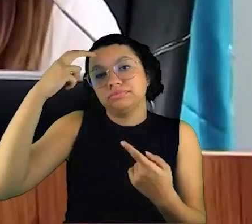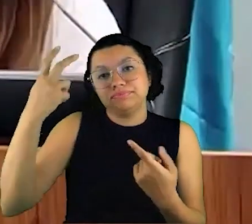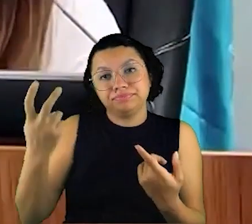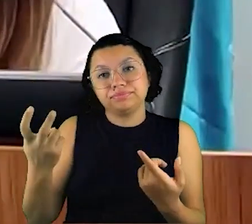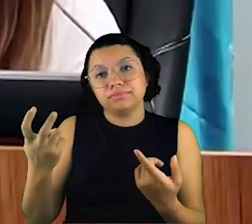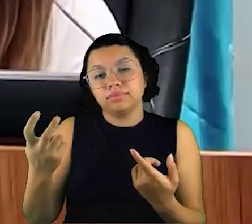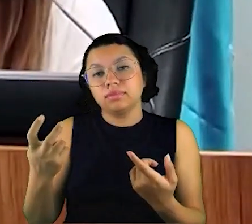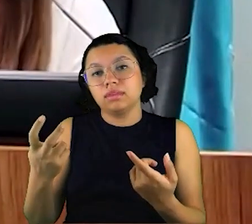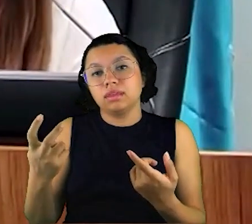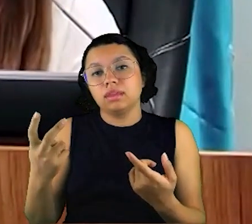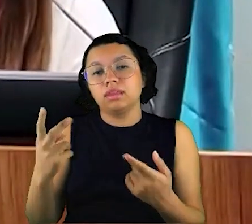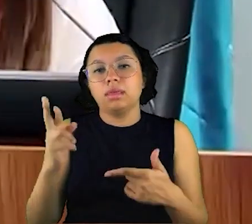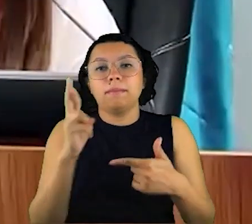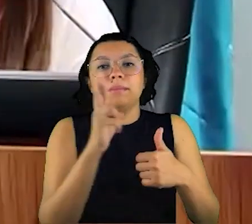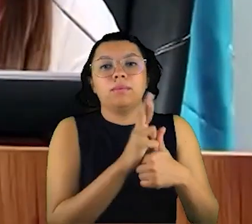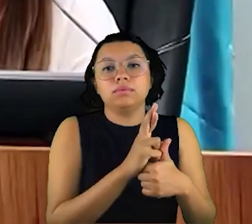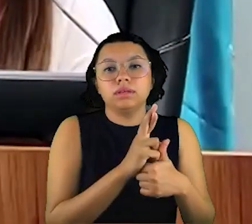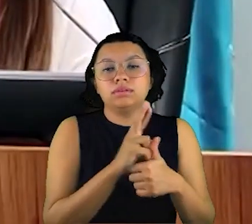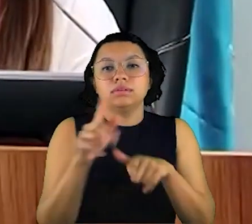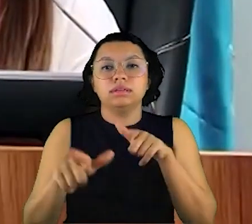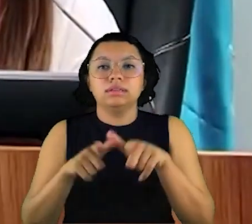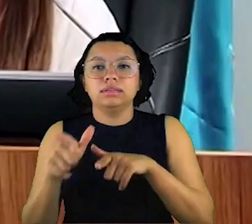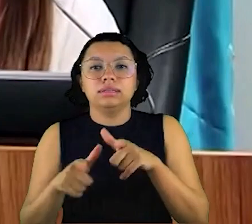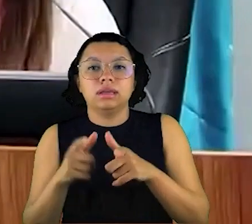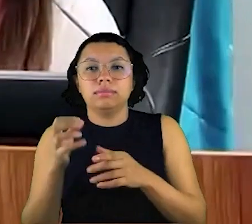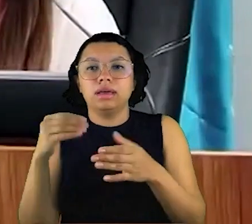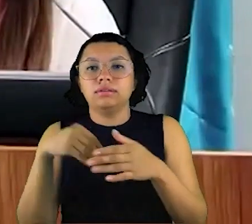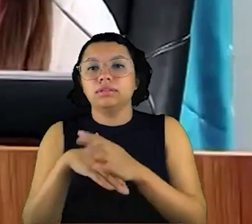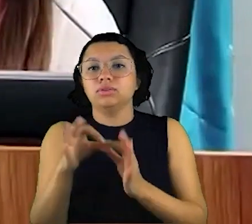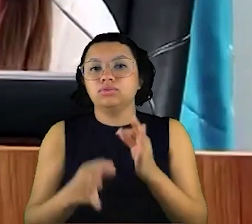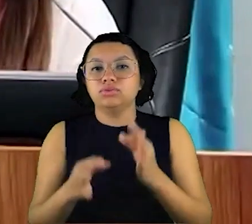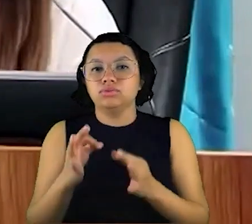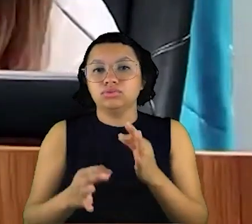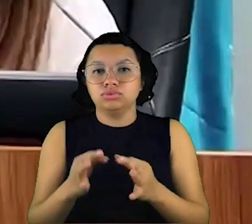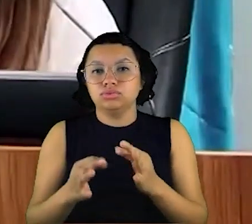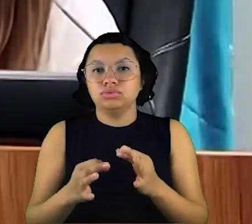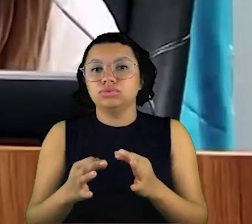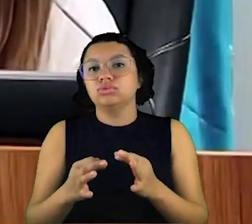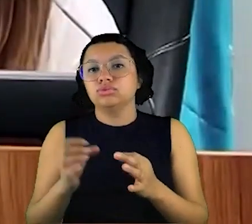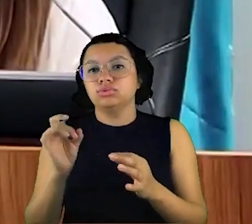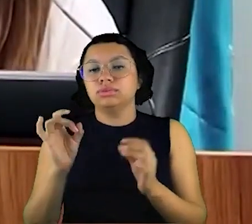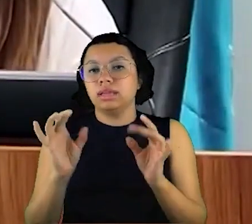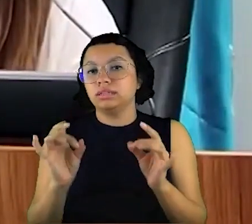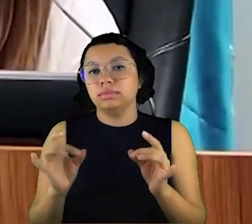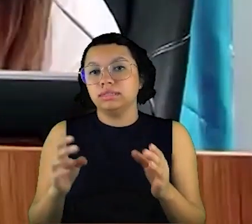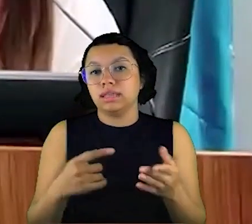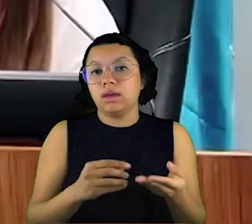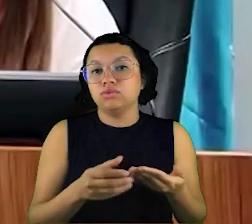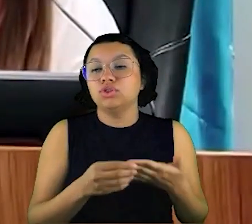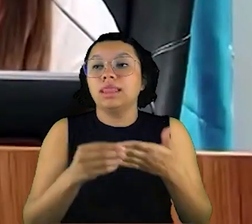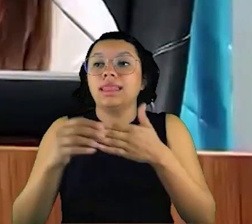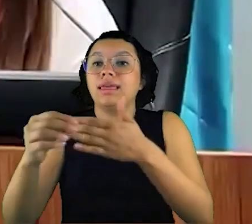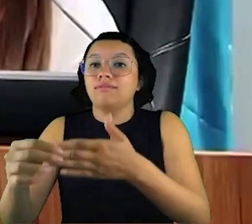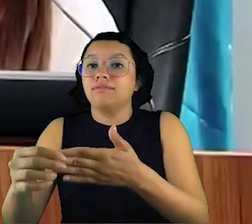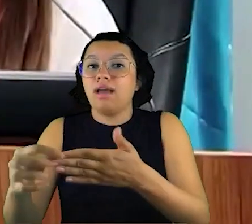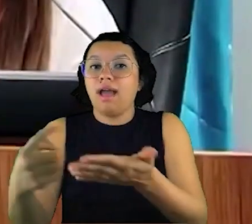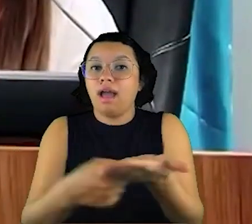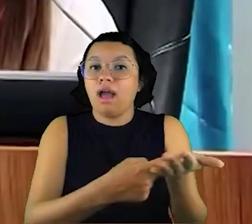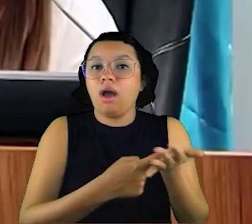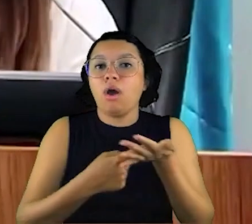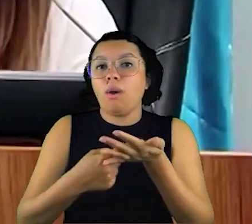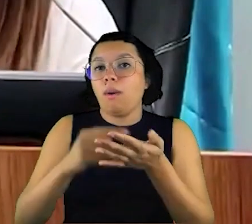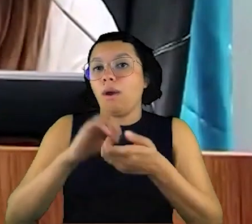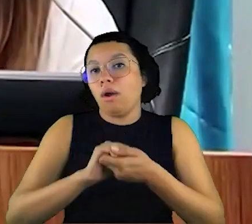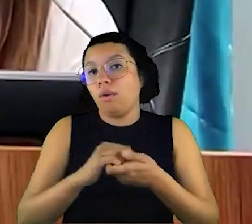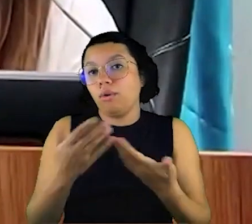nas procuradorias que atuam nos juizados de levar a proposta de acordo. Agora, eu não estou